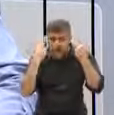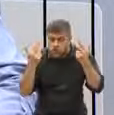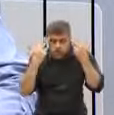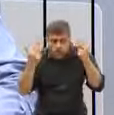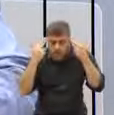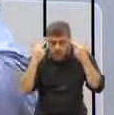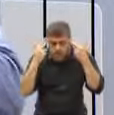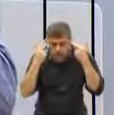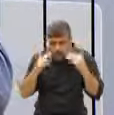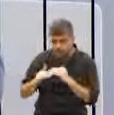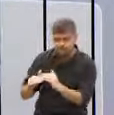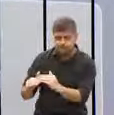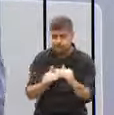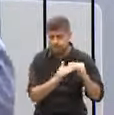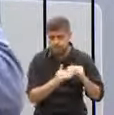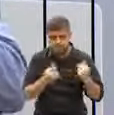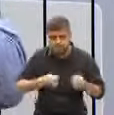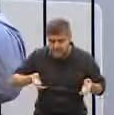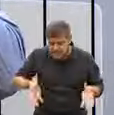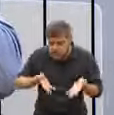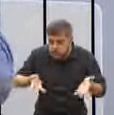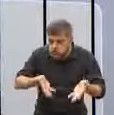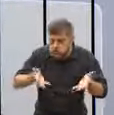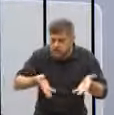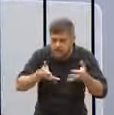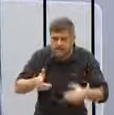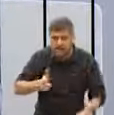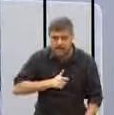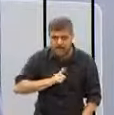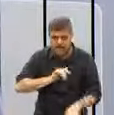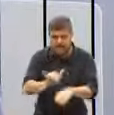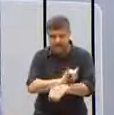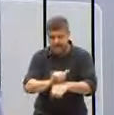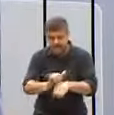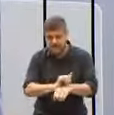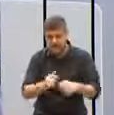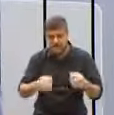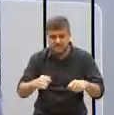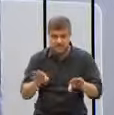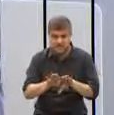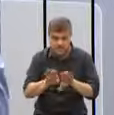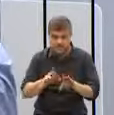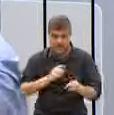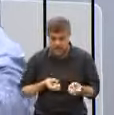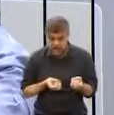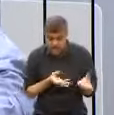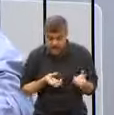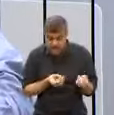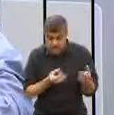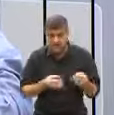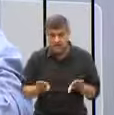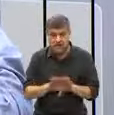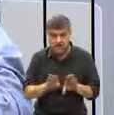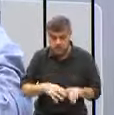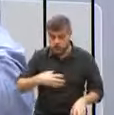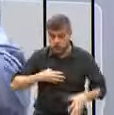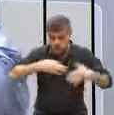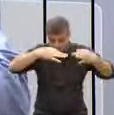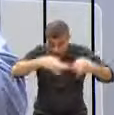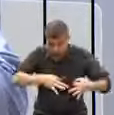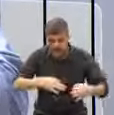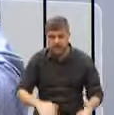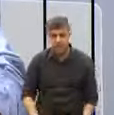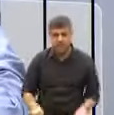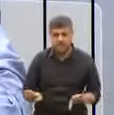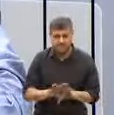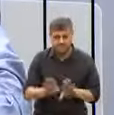outra criança. Ele só precisa ser estimulado corretamente, ele precisa receber as ferramentas, ele precisa receber a informação e a formação correta. E aí